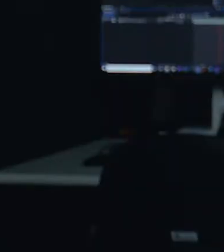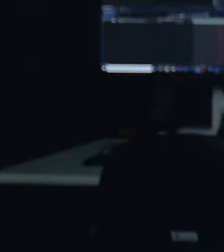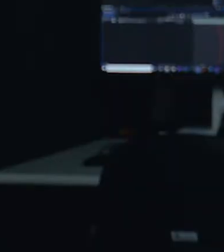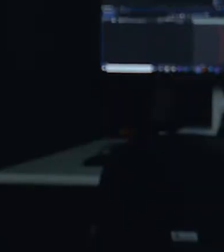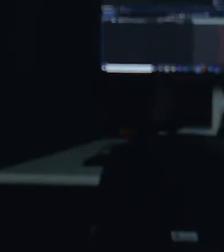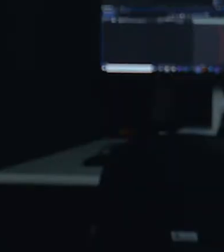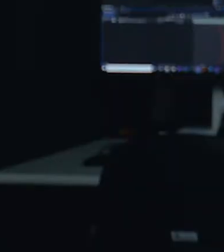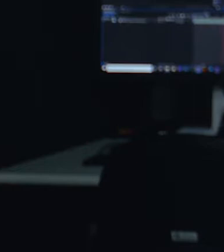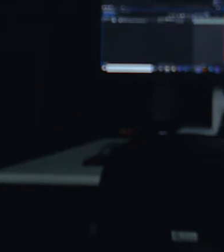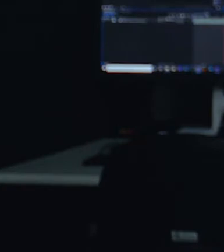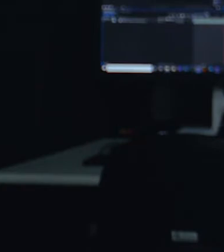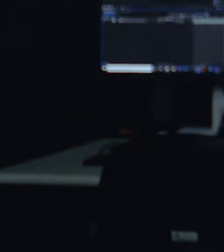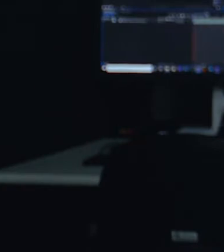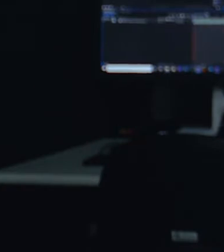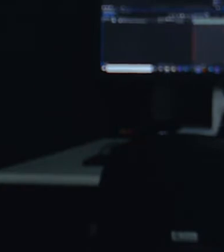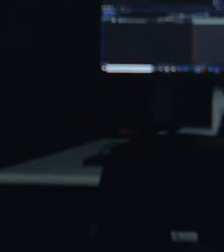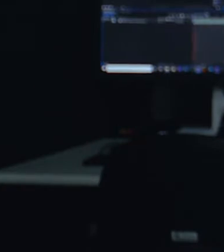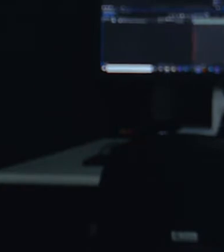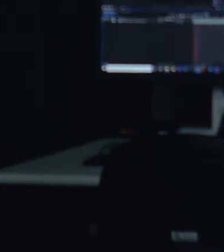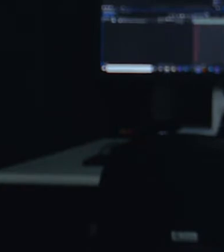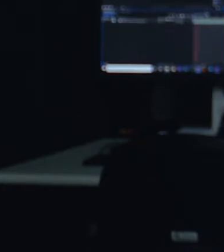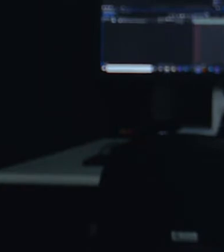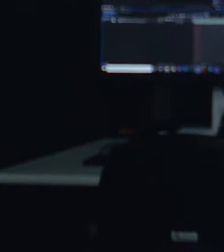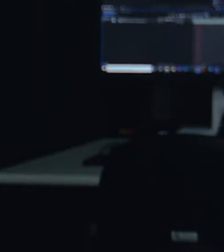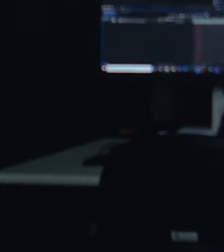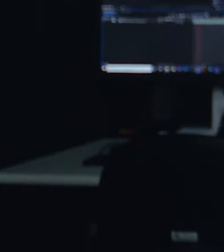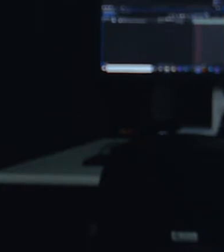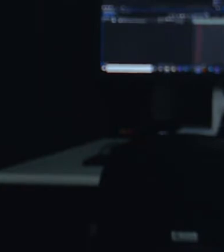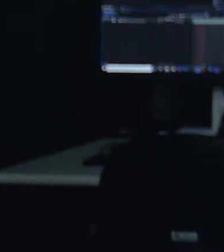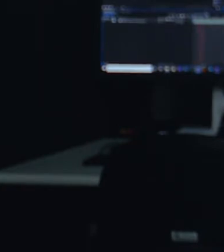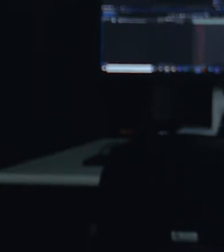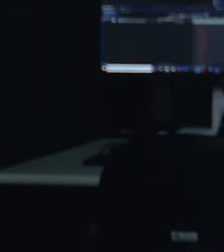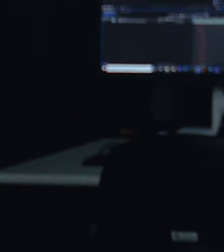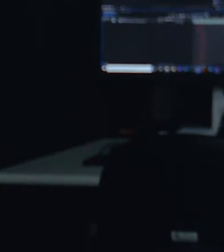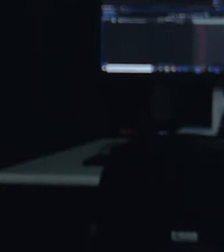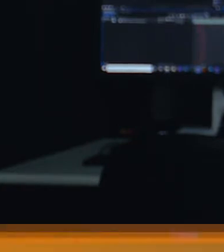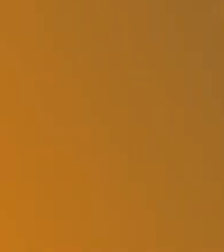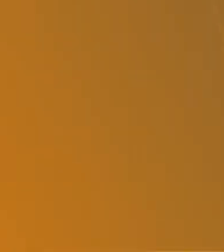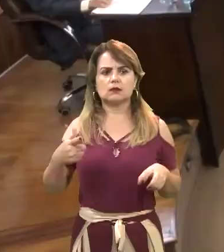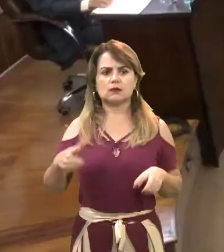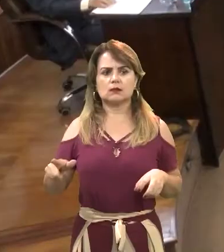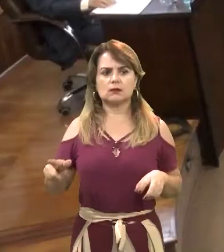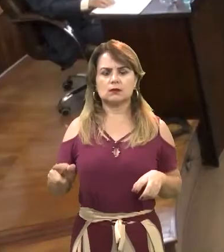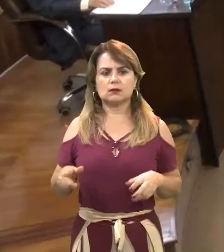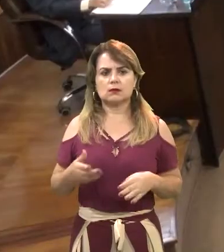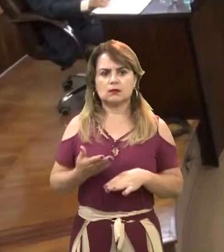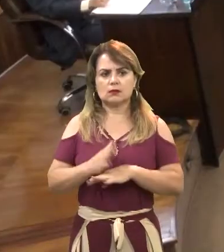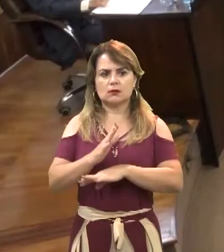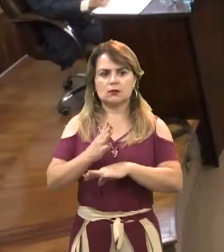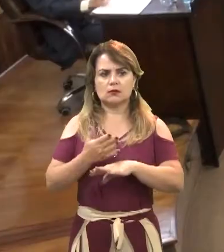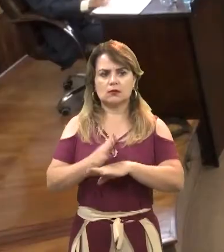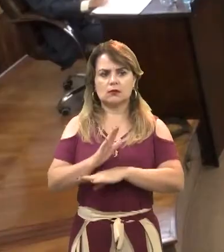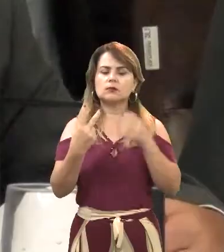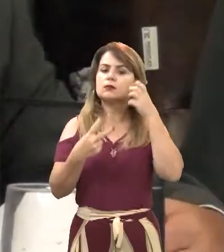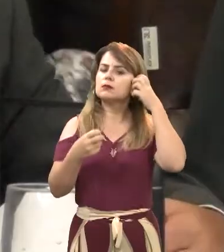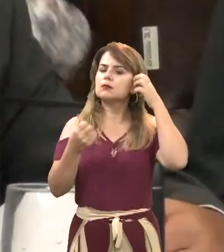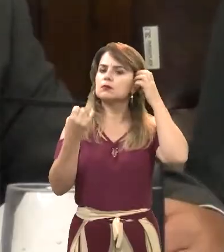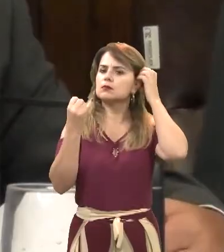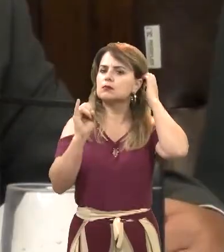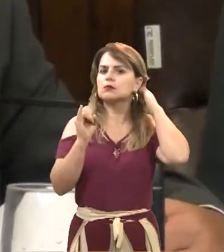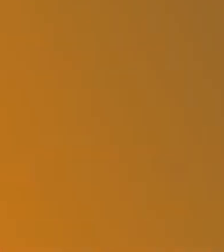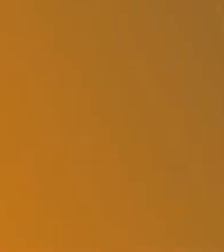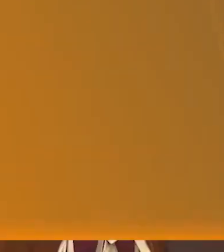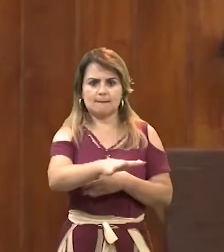Olá, tudo bem? Acompanhe as notícias do Poder Legislativo de Marília agora no Jornal da Câmara. Veja como foi a primeira sessão depois do